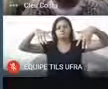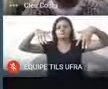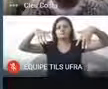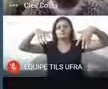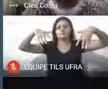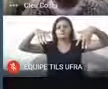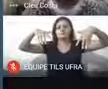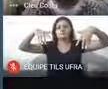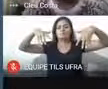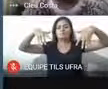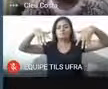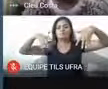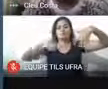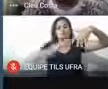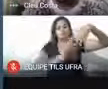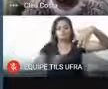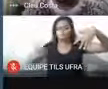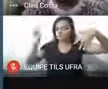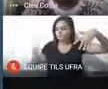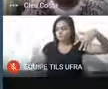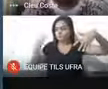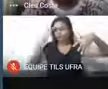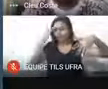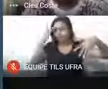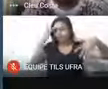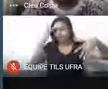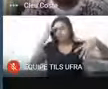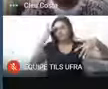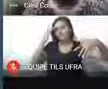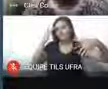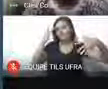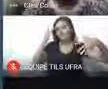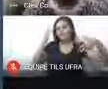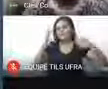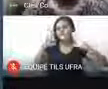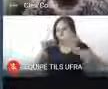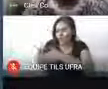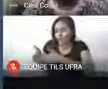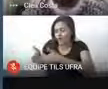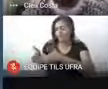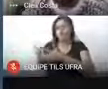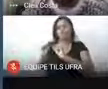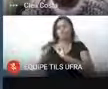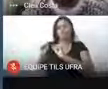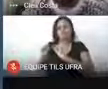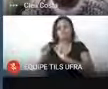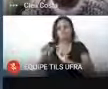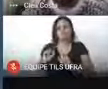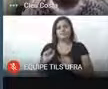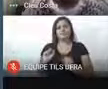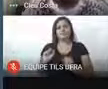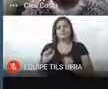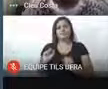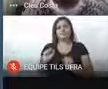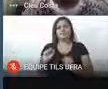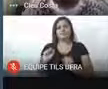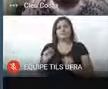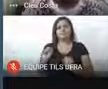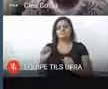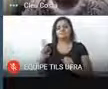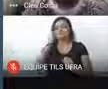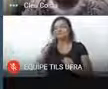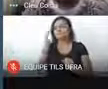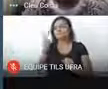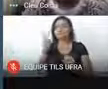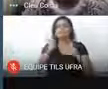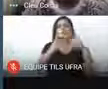sujeito na centralidade das discussões, de todas essas ramificações, é o que nos une e é o que dá a beleza, né, para os estudos